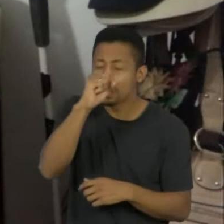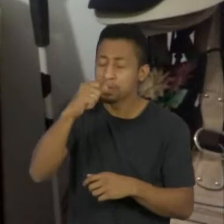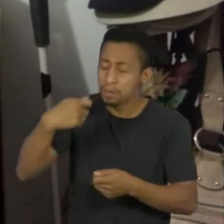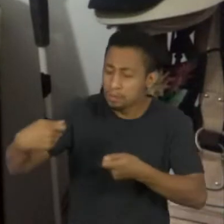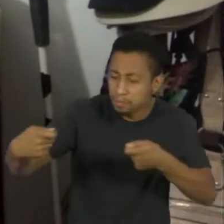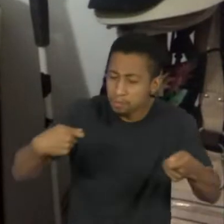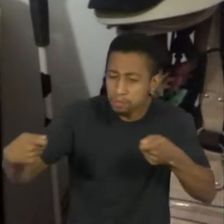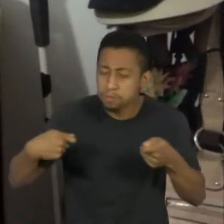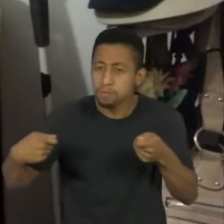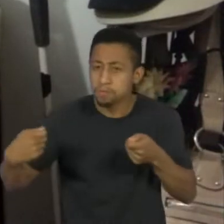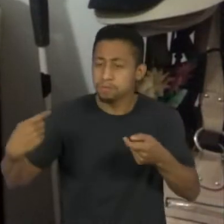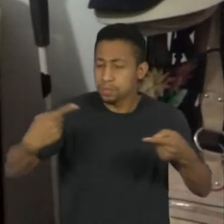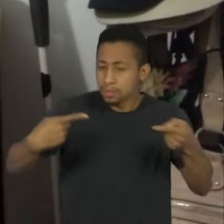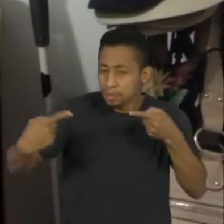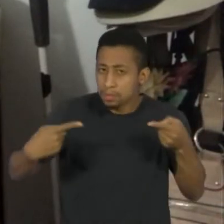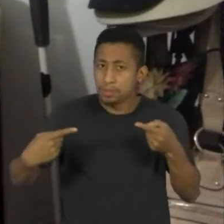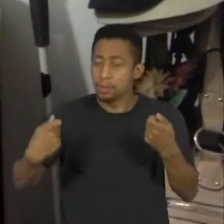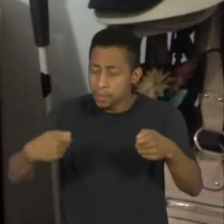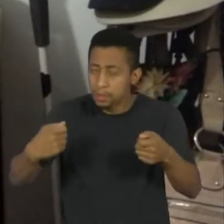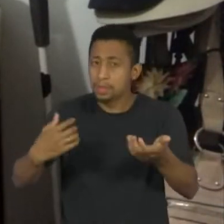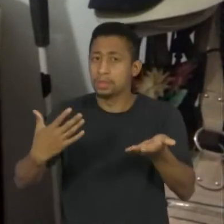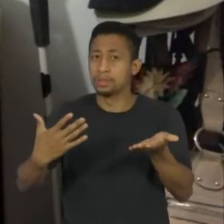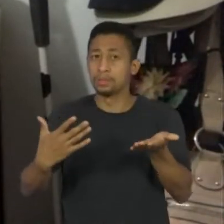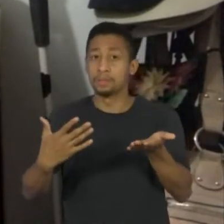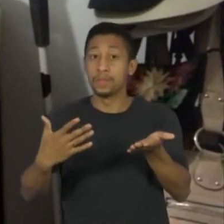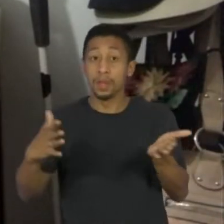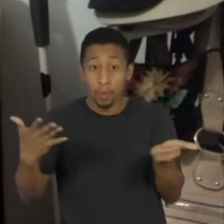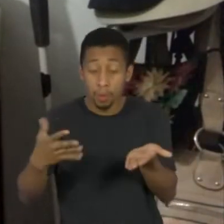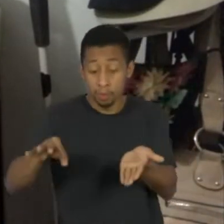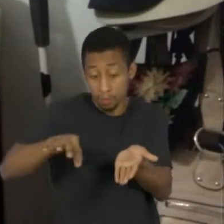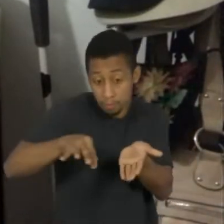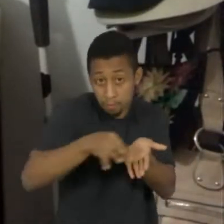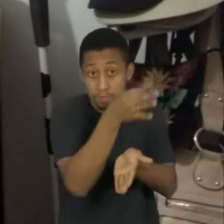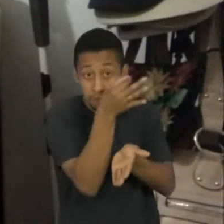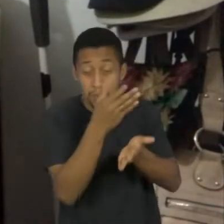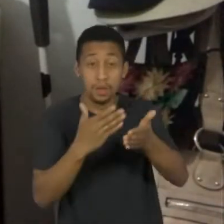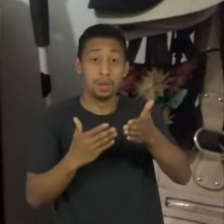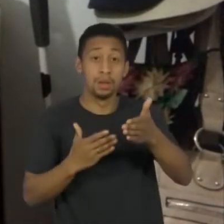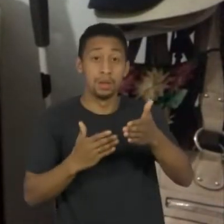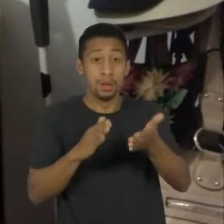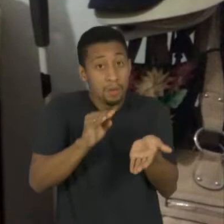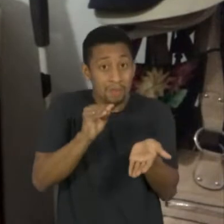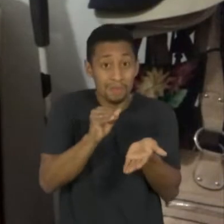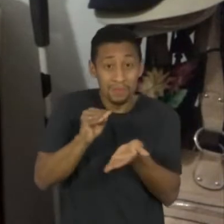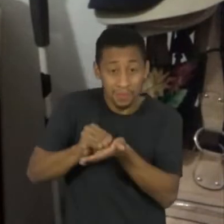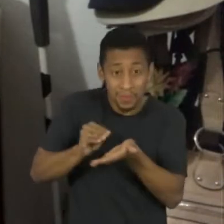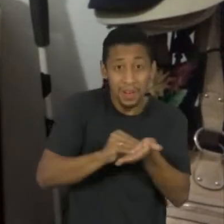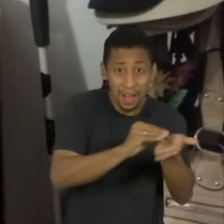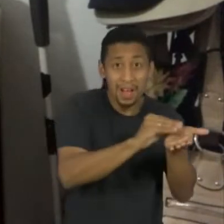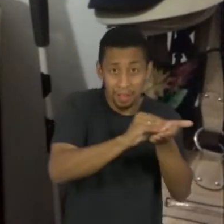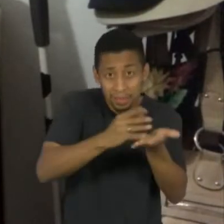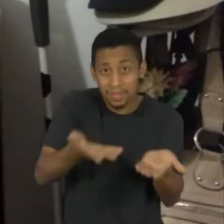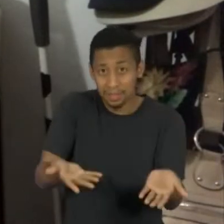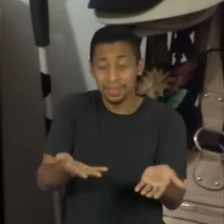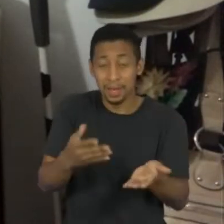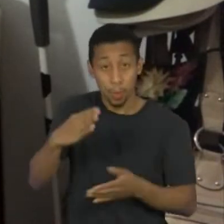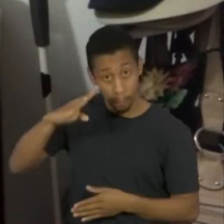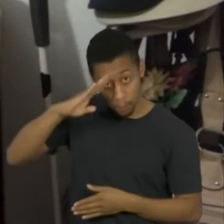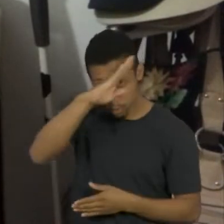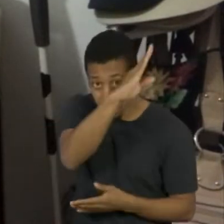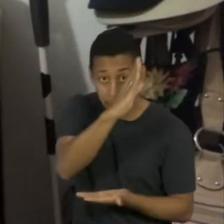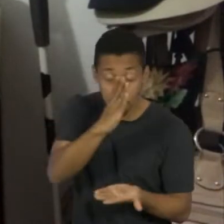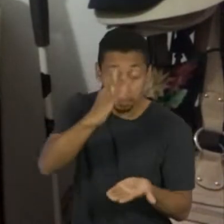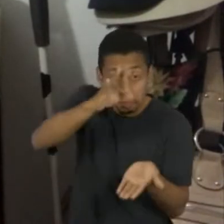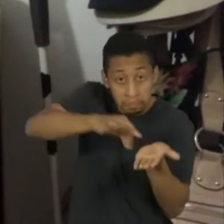Enfim, ainda há aí a assinatura da Presidência da República, mas enfim, acho que é um debate que a sociedade precisava fazer,